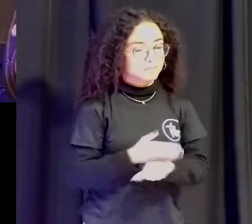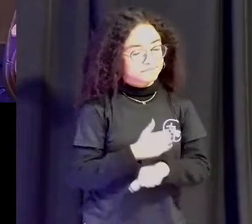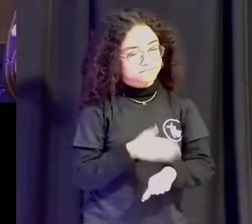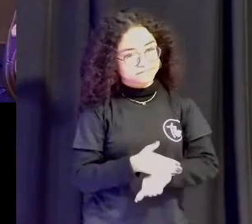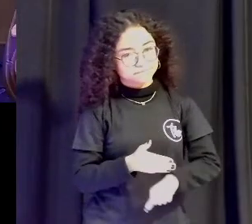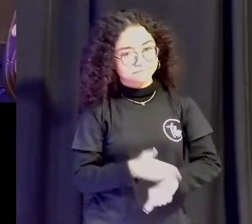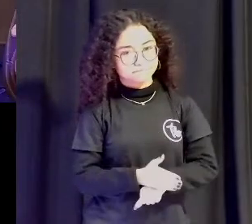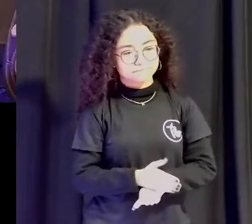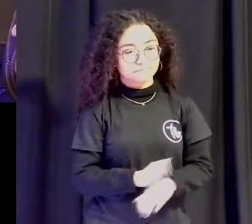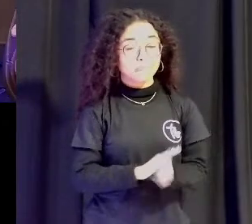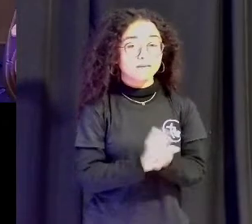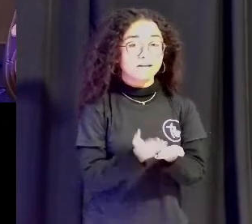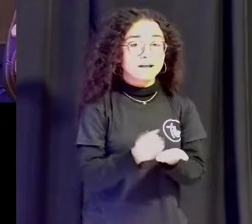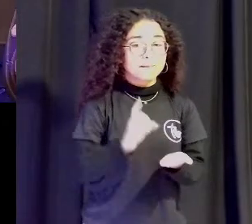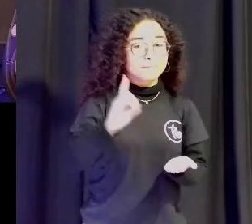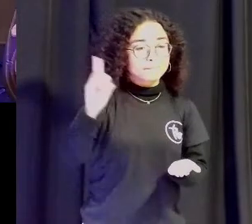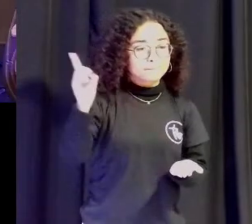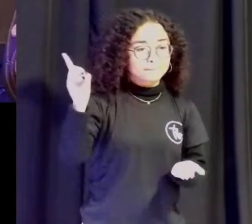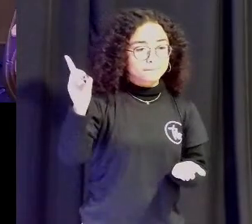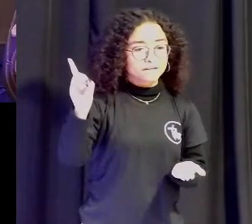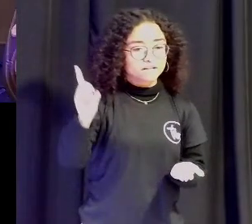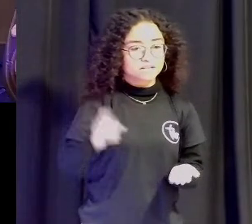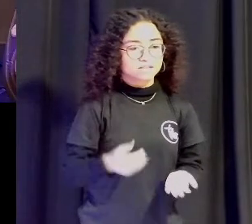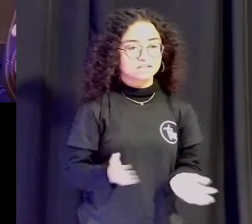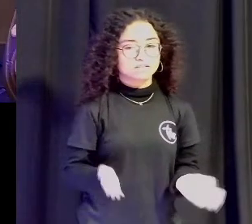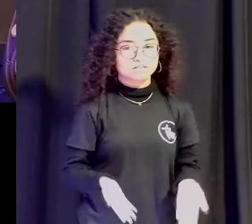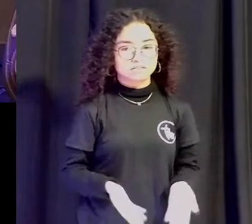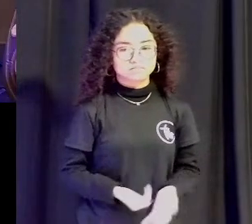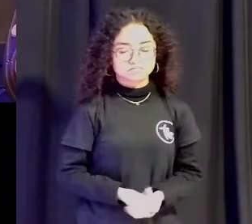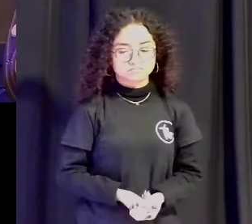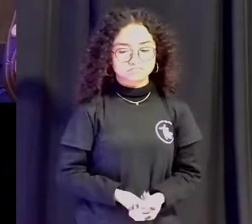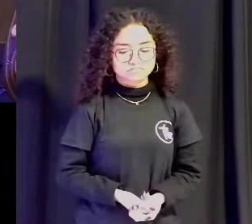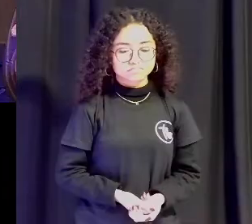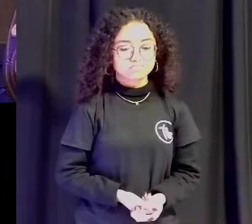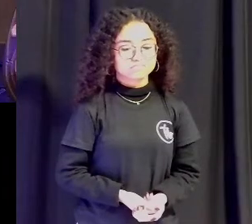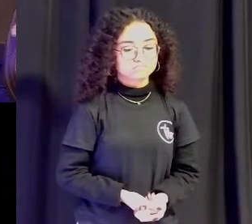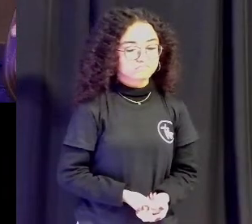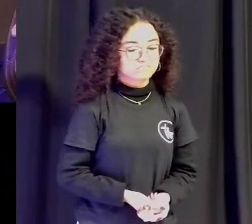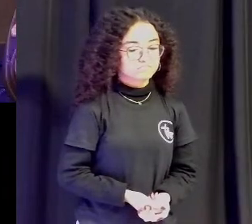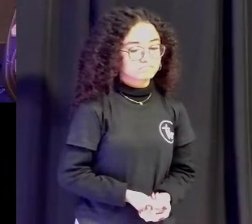conosco. Abra sua Bíblia, por gentileza.